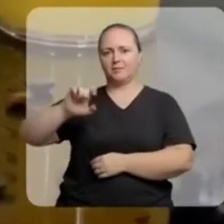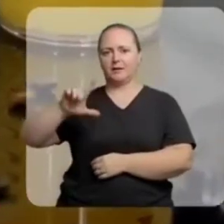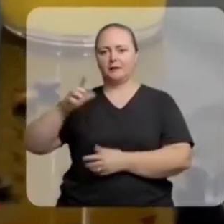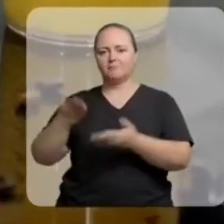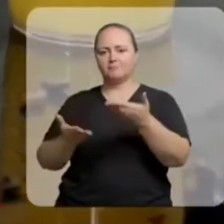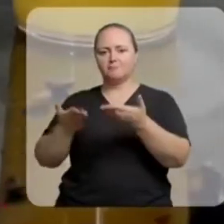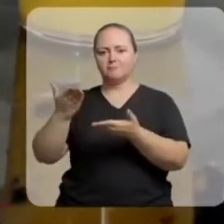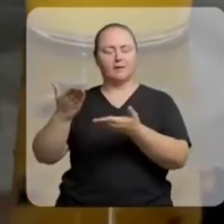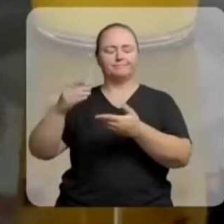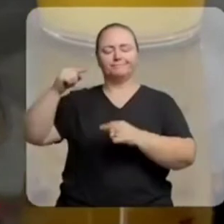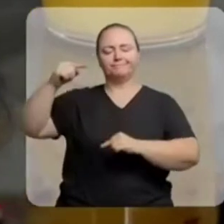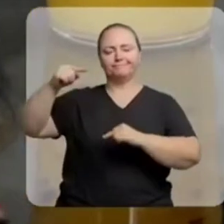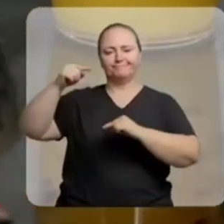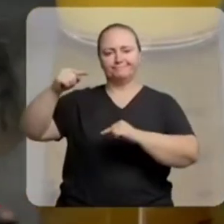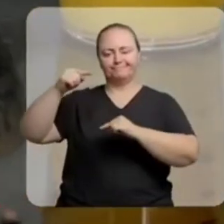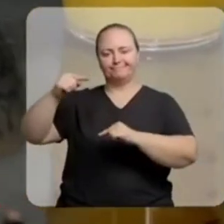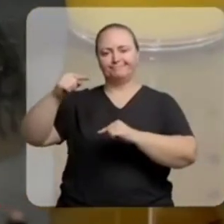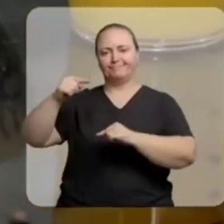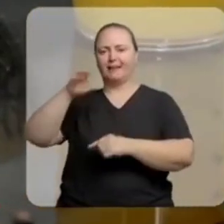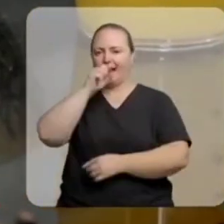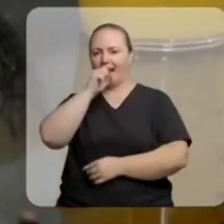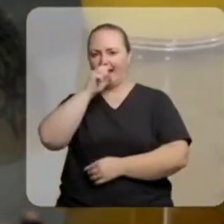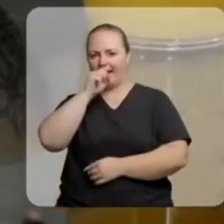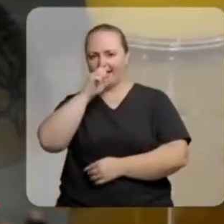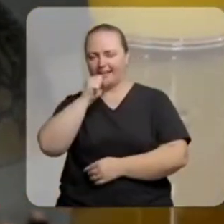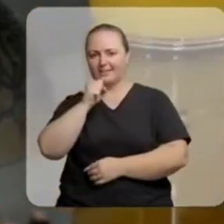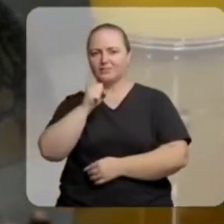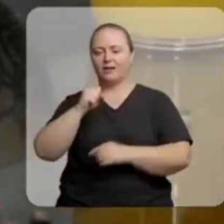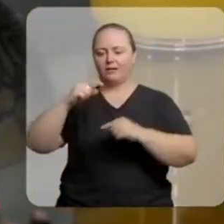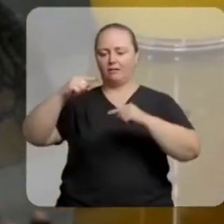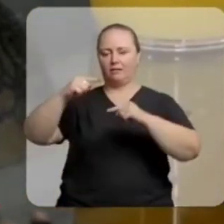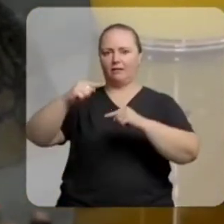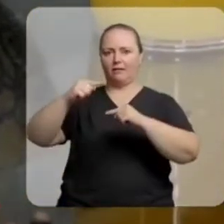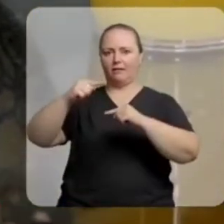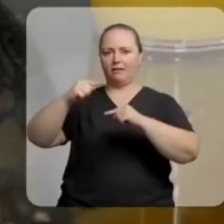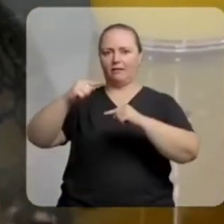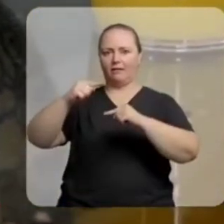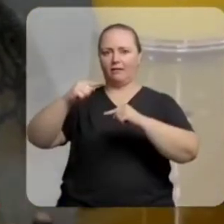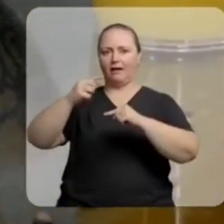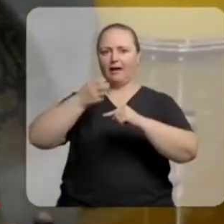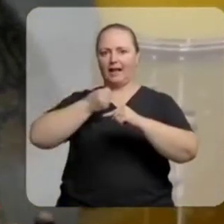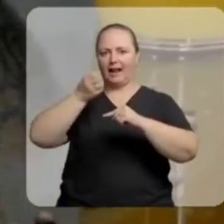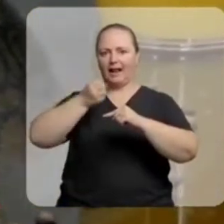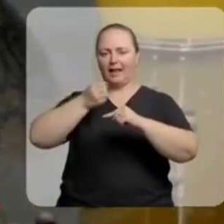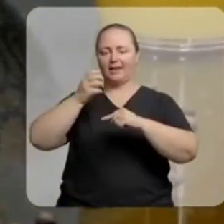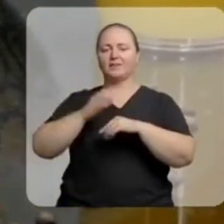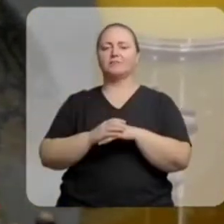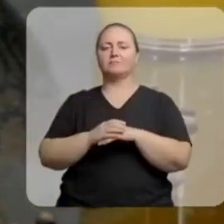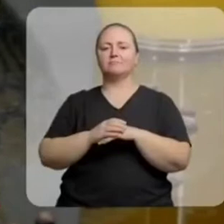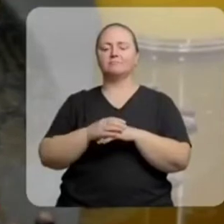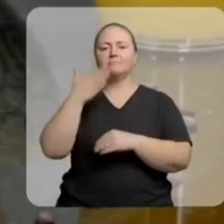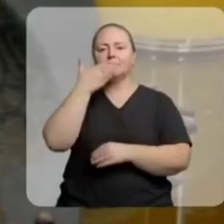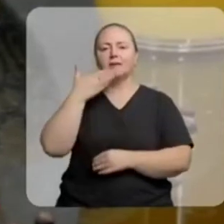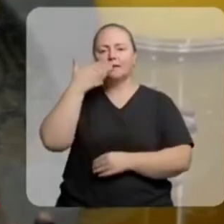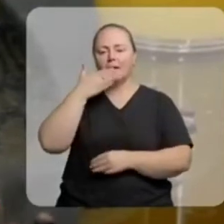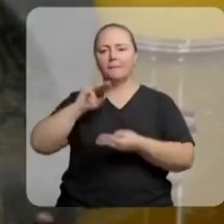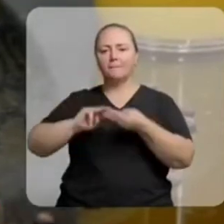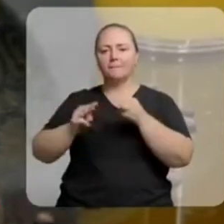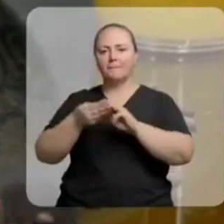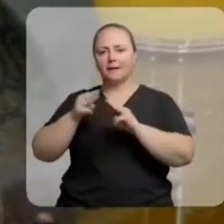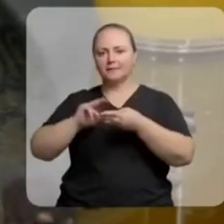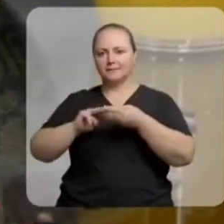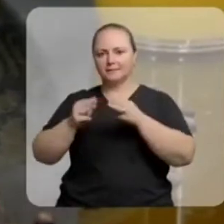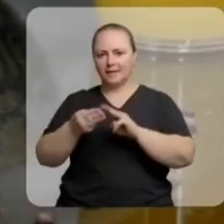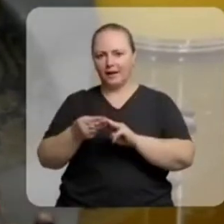de leite, 3 colheres de açúcar mascavo, ou outro de sua preferência, e também algumas pedras de